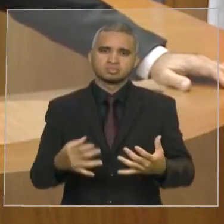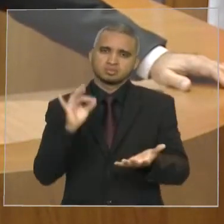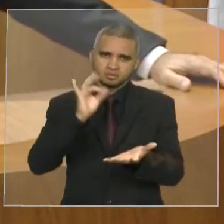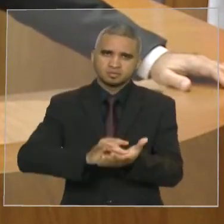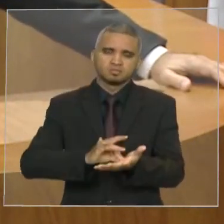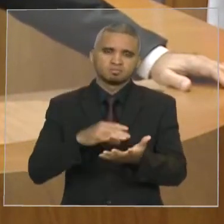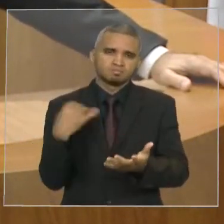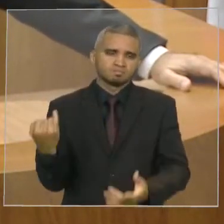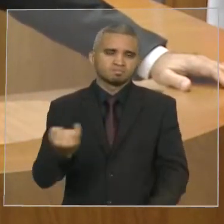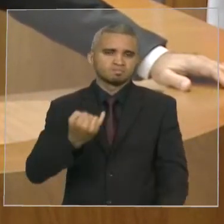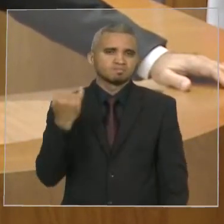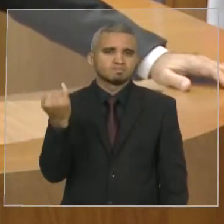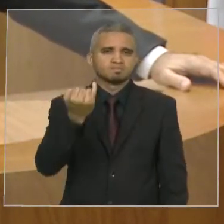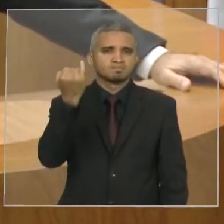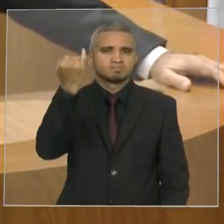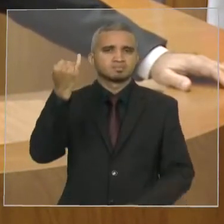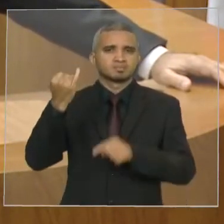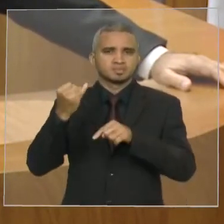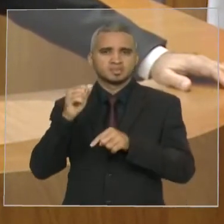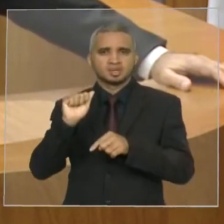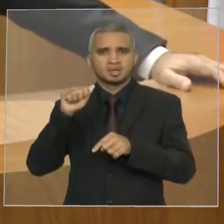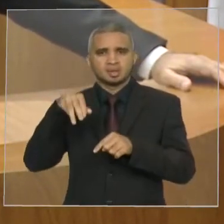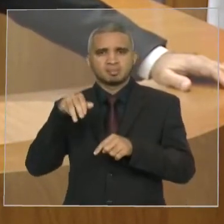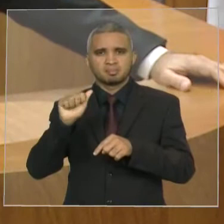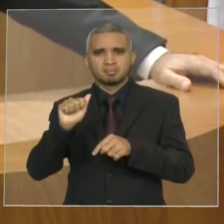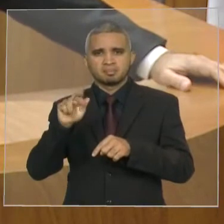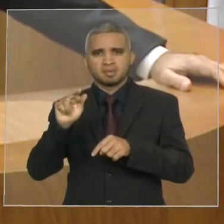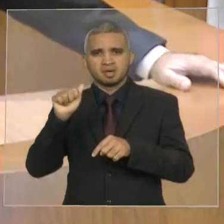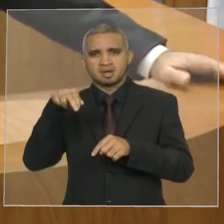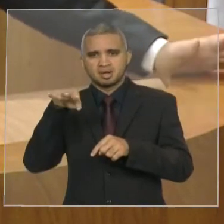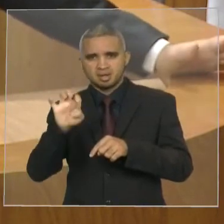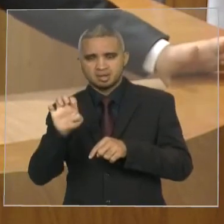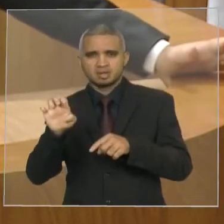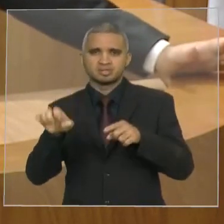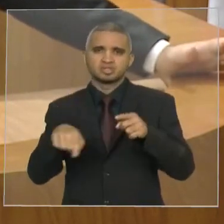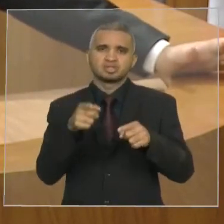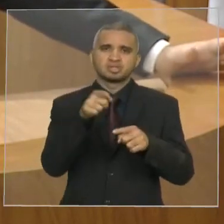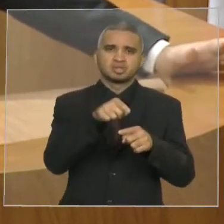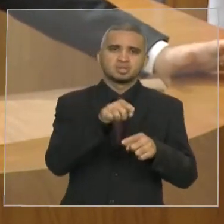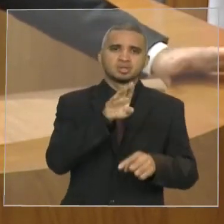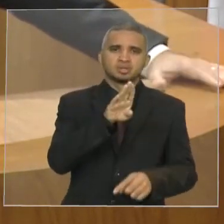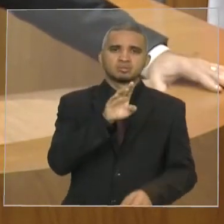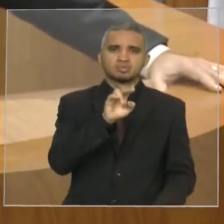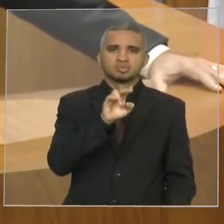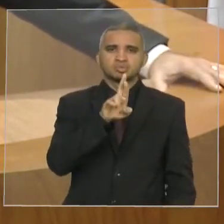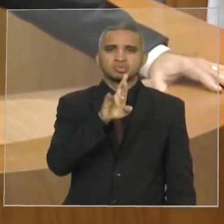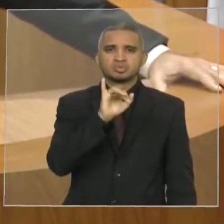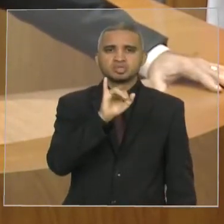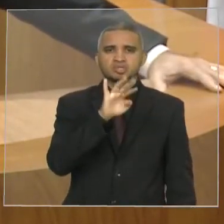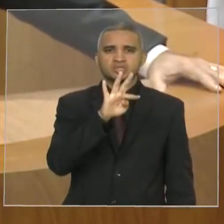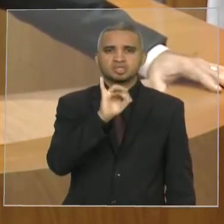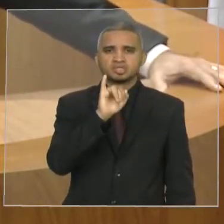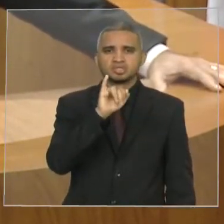a ligação de Amarante, de Buritirana, Senador La Roque ali, até de Imperatriz, a